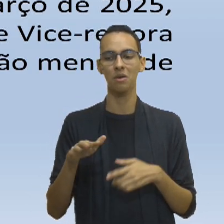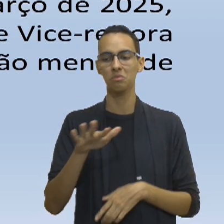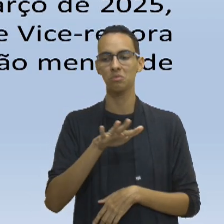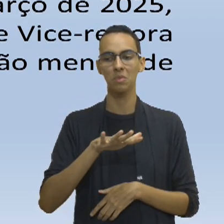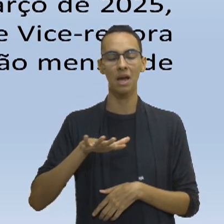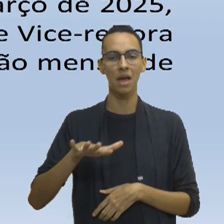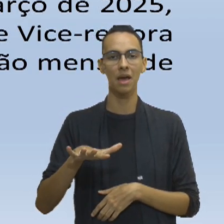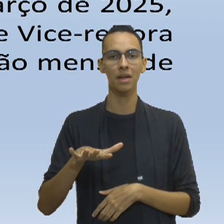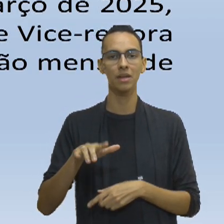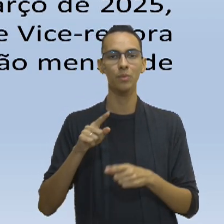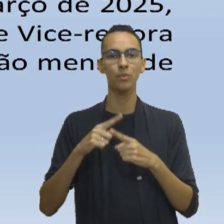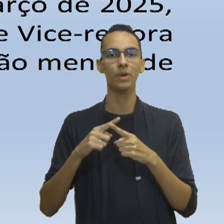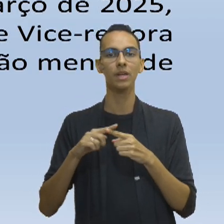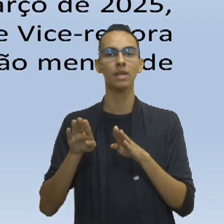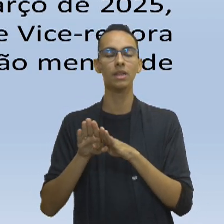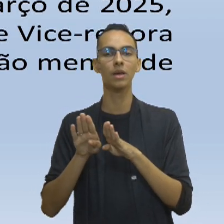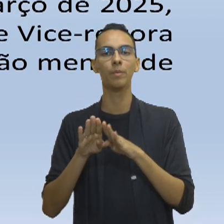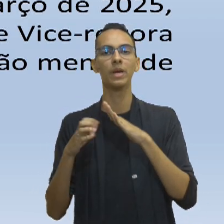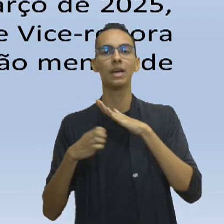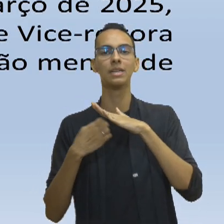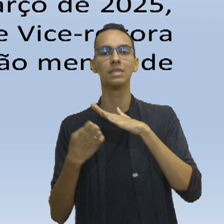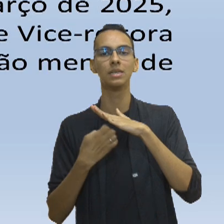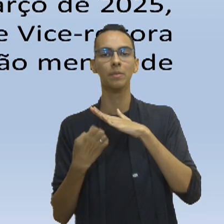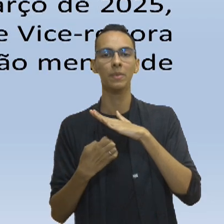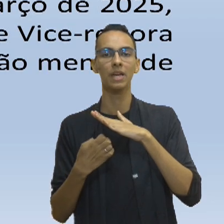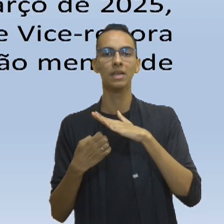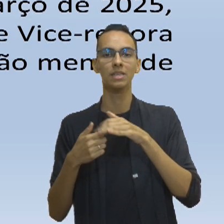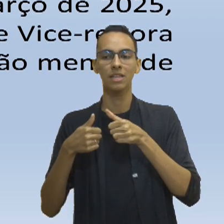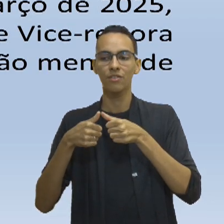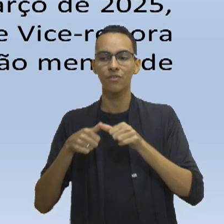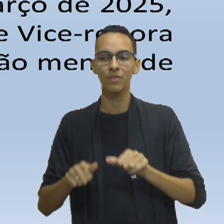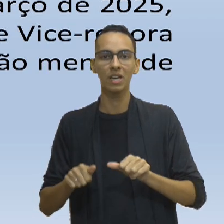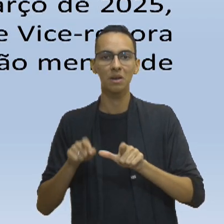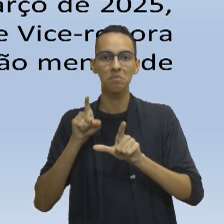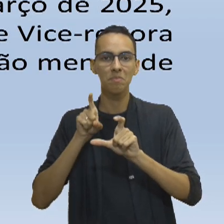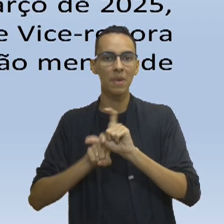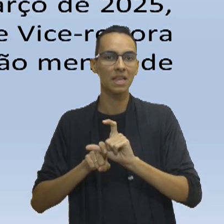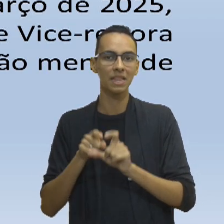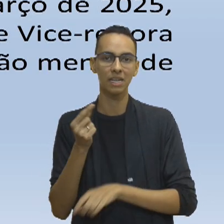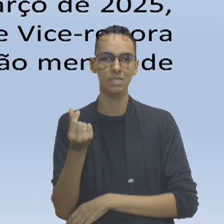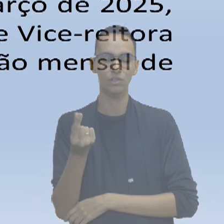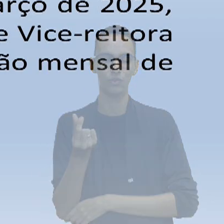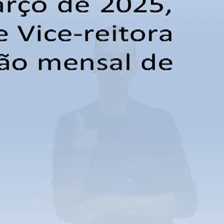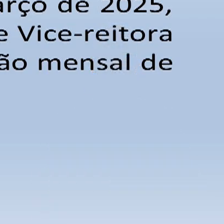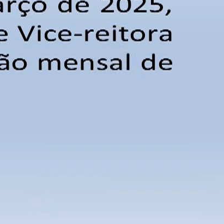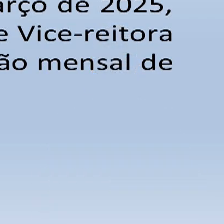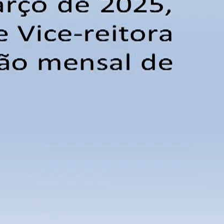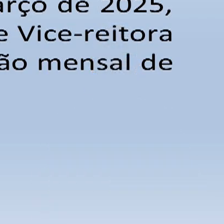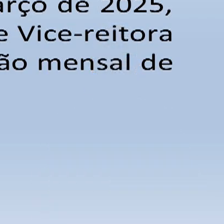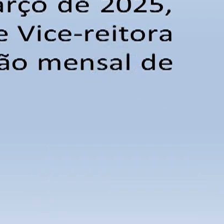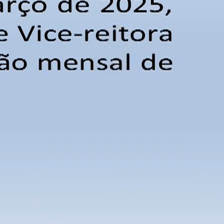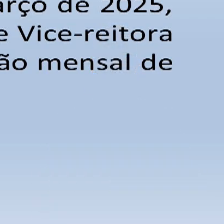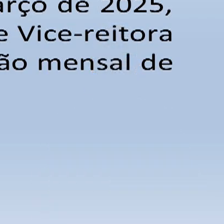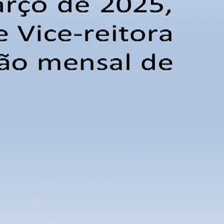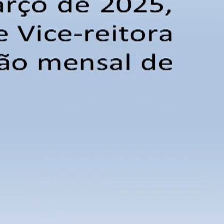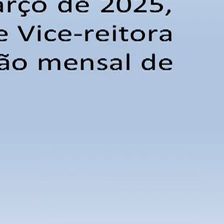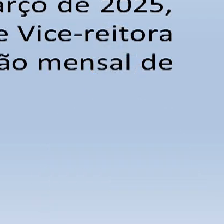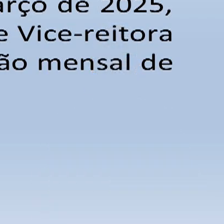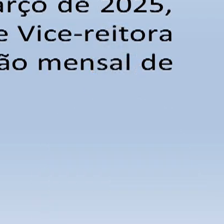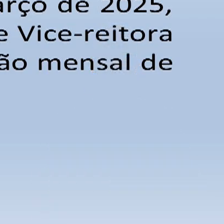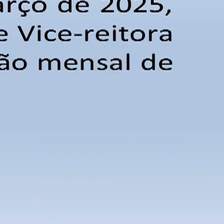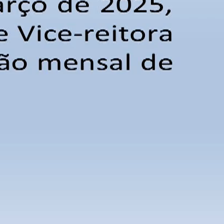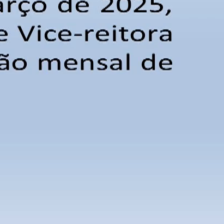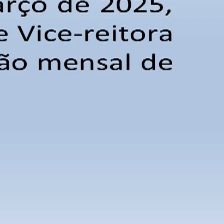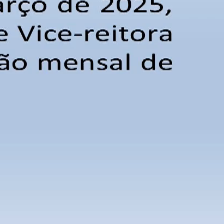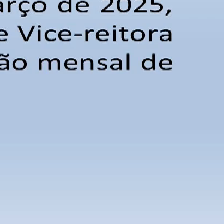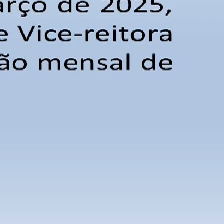ficam em situações de muita vulnerabilidade financeira, né? Então, já em 2025, em janeiro, a